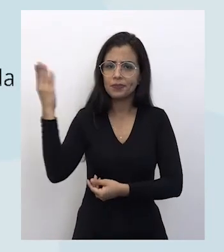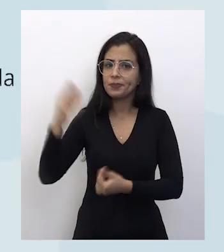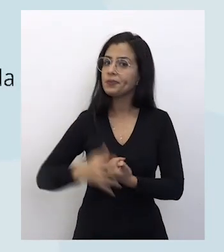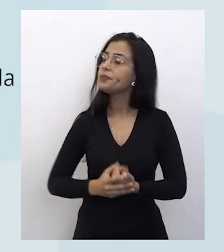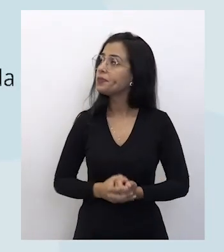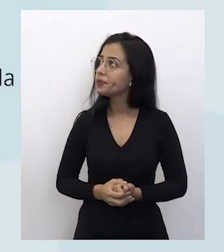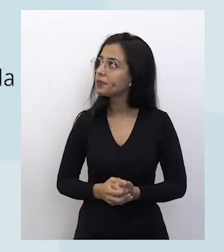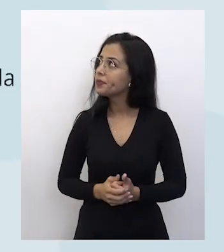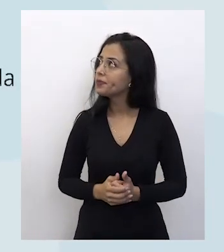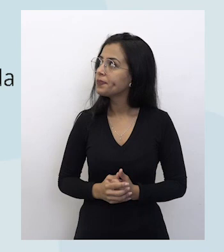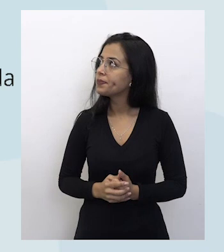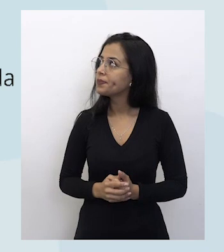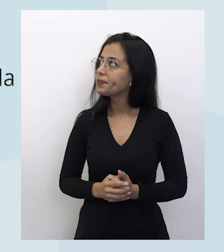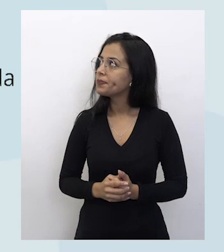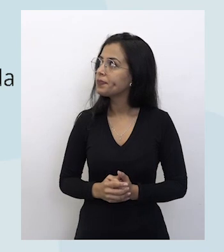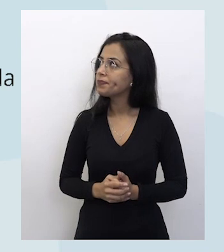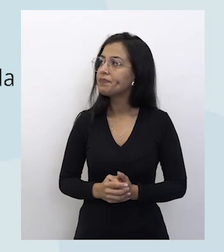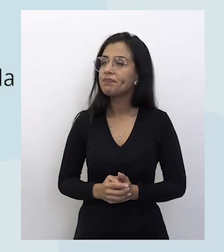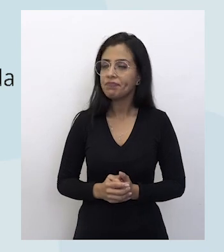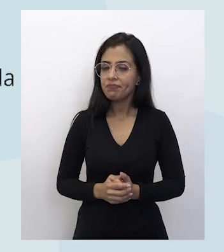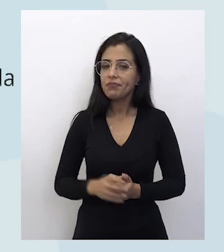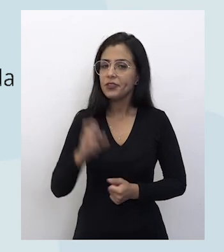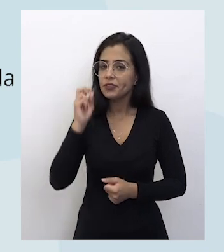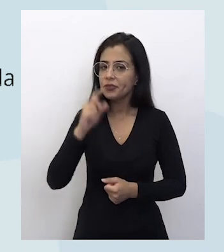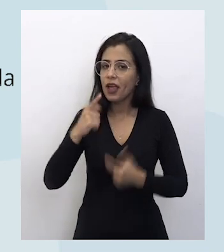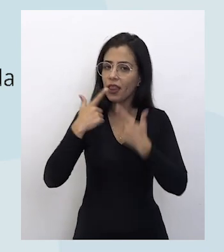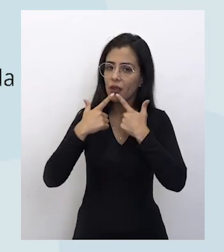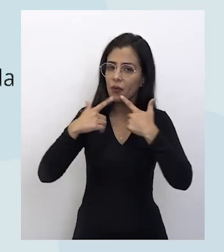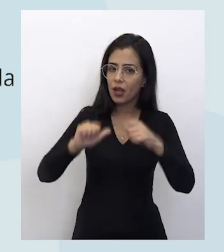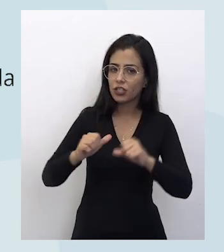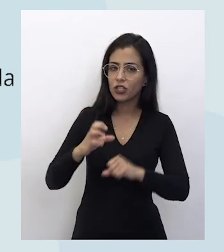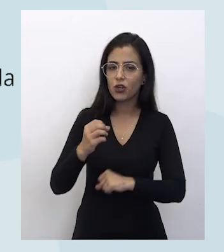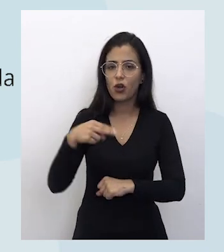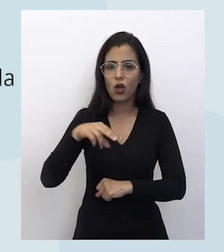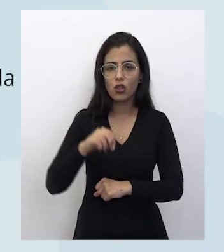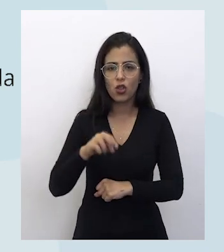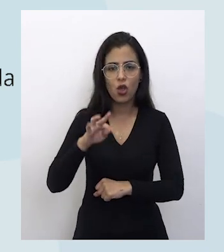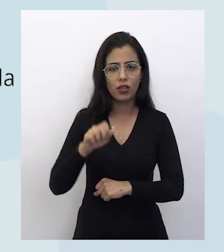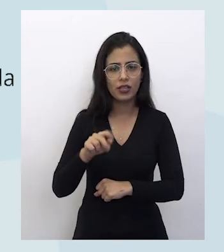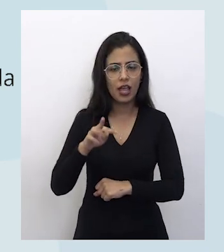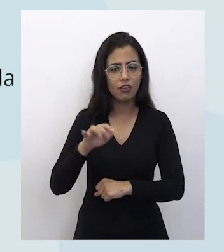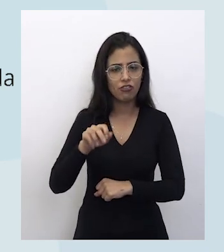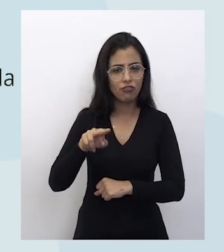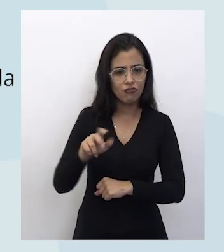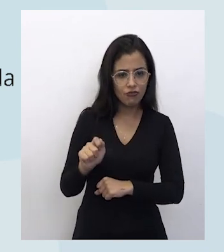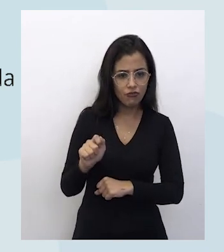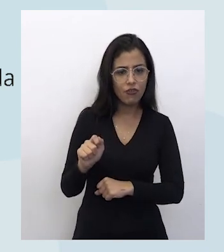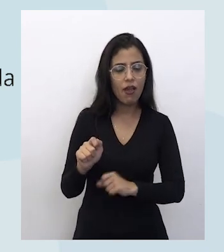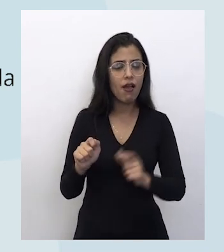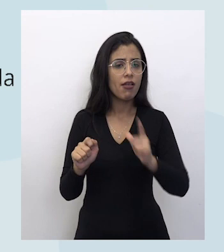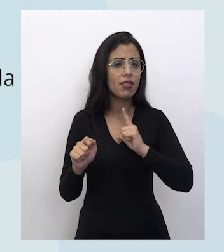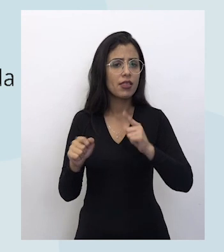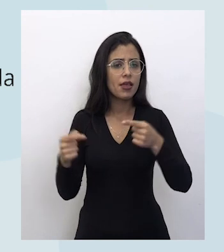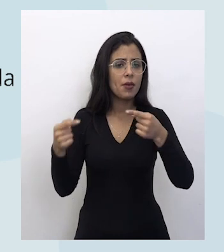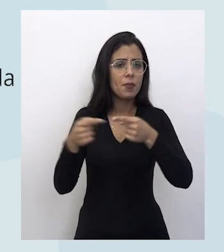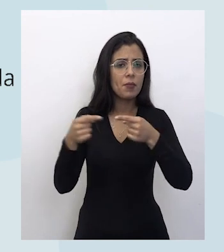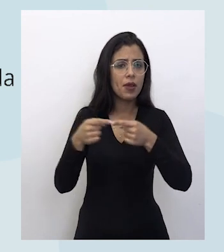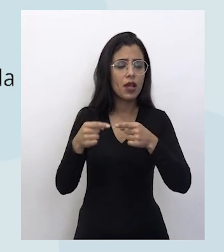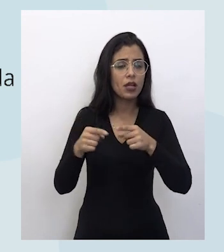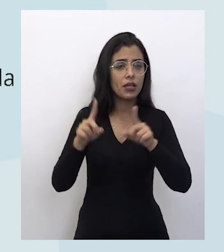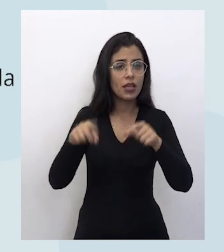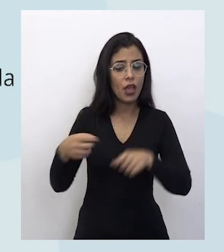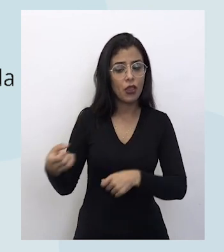lembrando, nós vimos a linguagem conotativa. A linguagem conotativa, ela entrou na parte que é o novo eu, que é